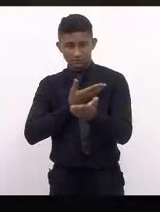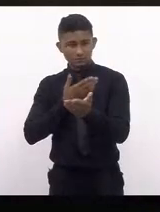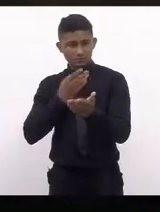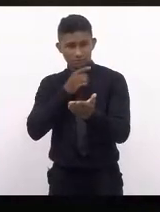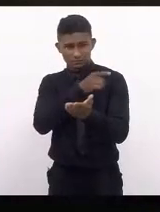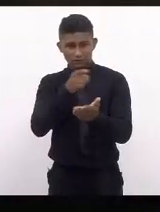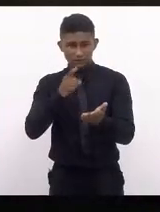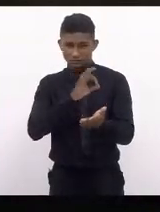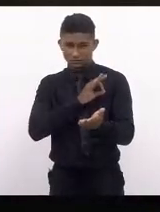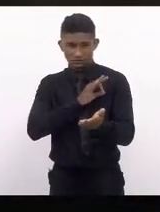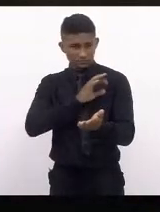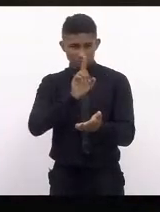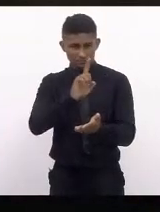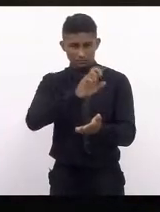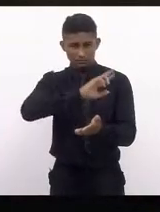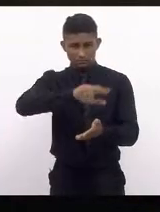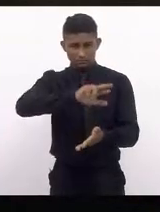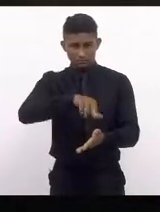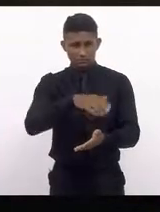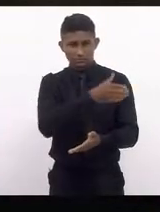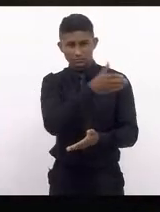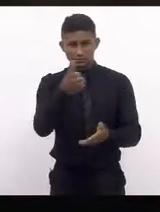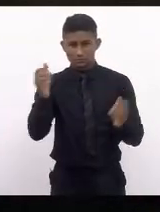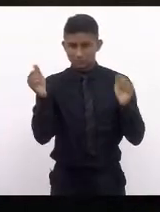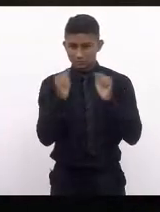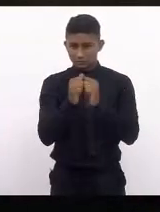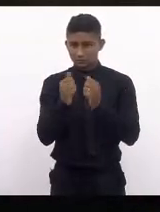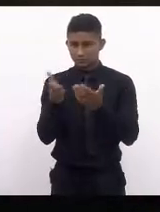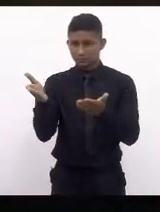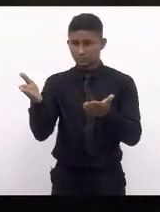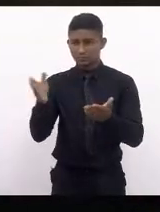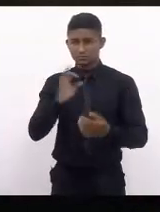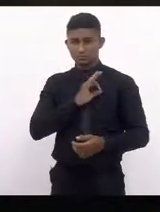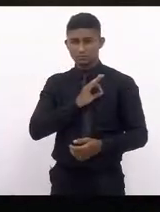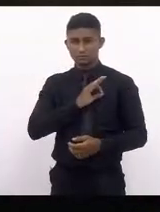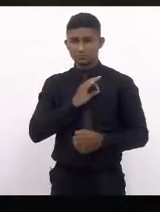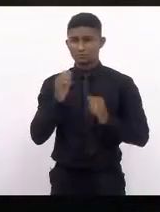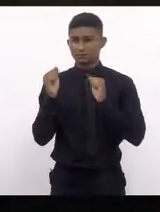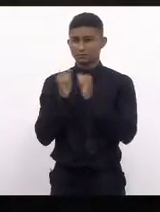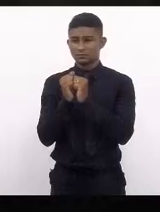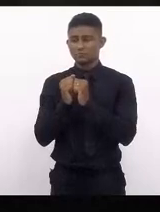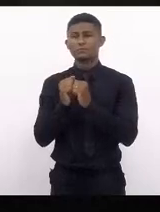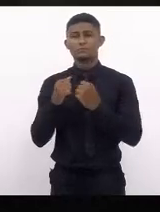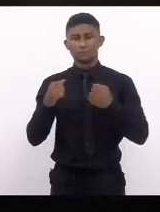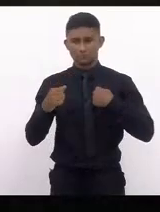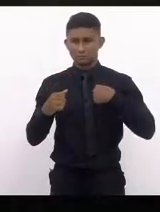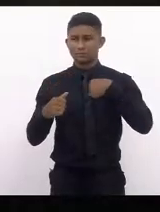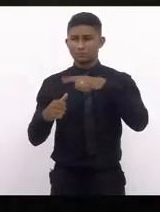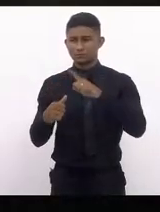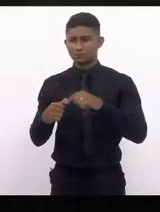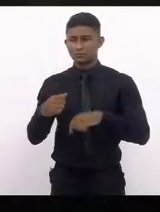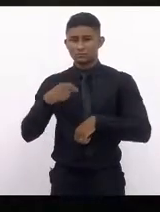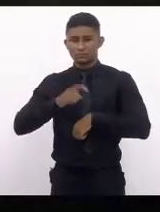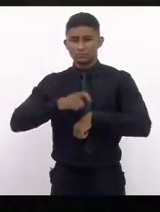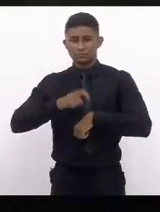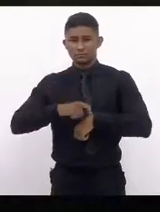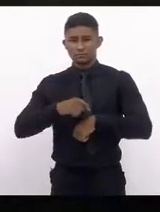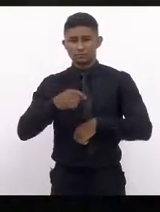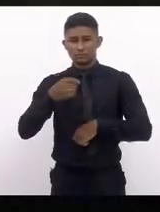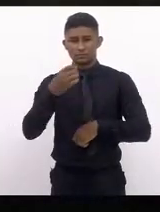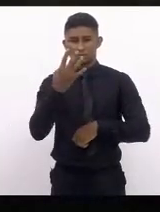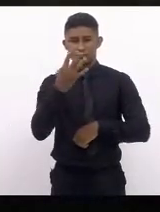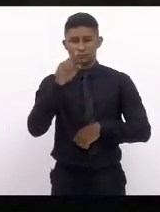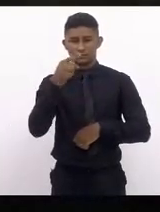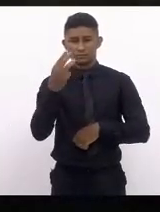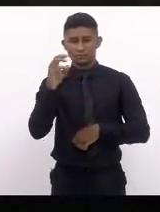policiais militares que começa aí nas operações também assim como eu faço tô lá 4 e 6 da manhã no